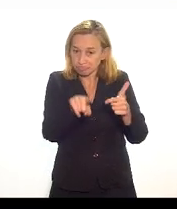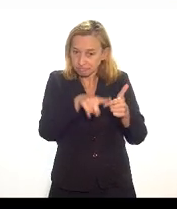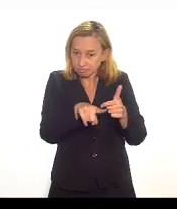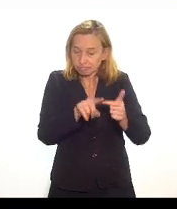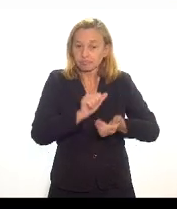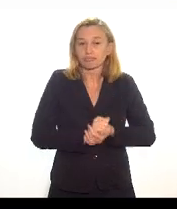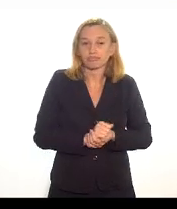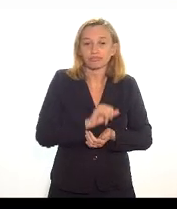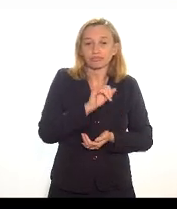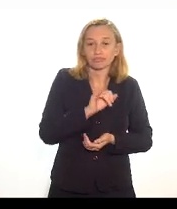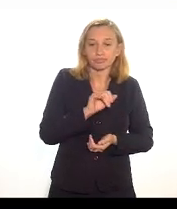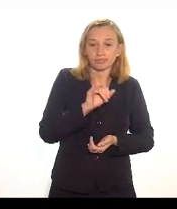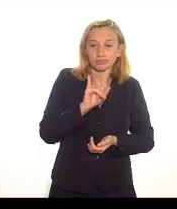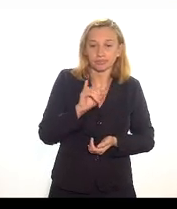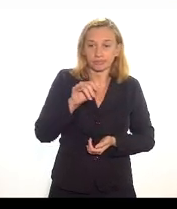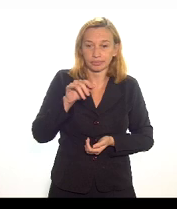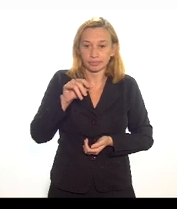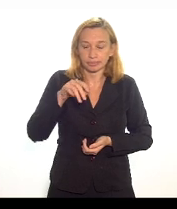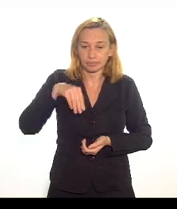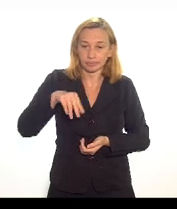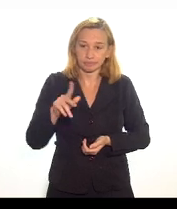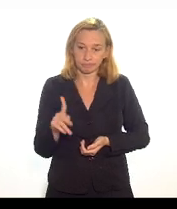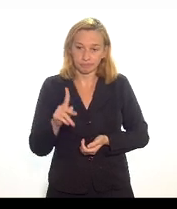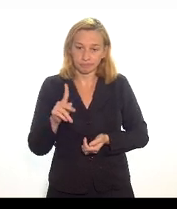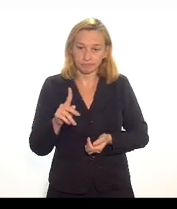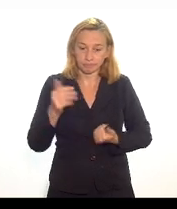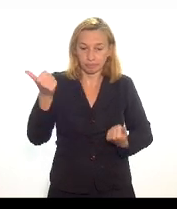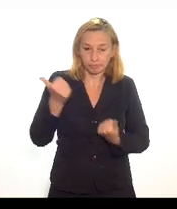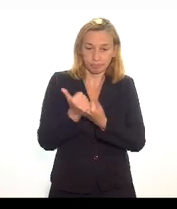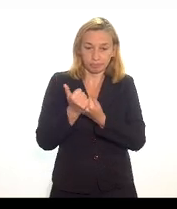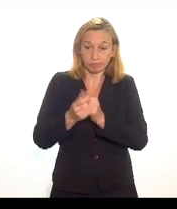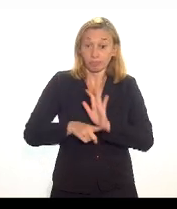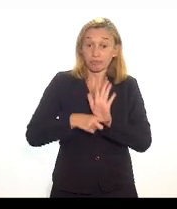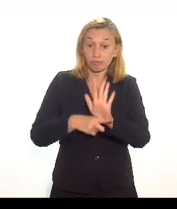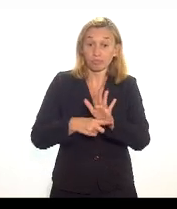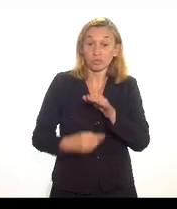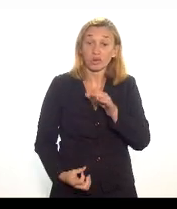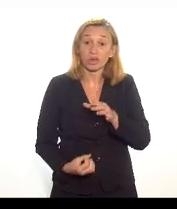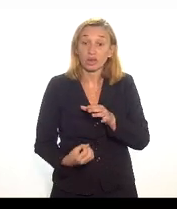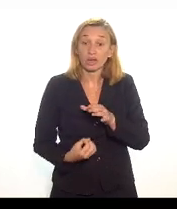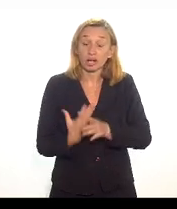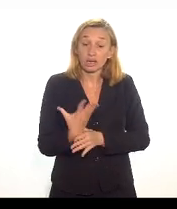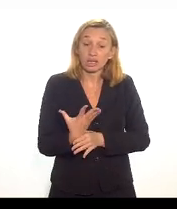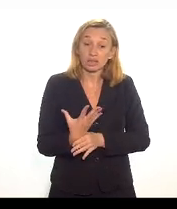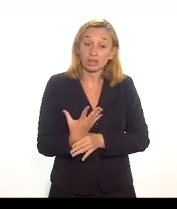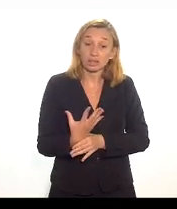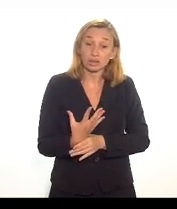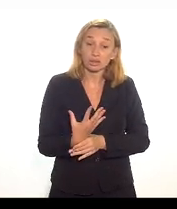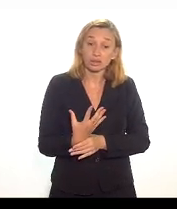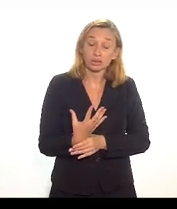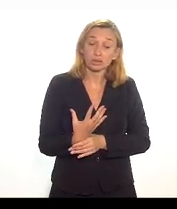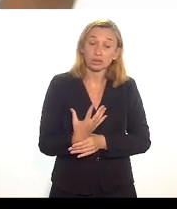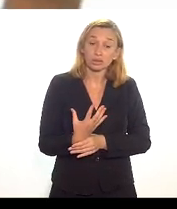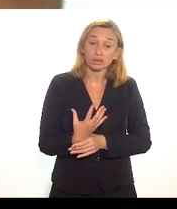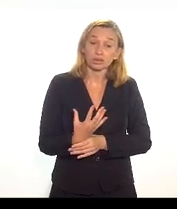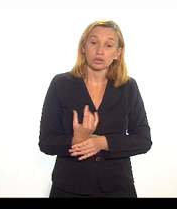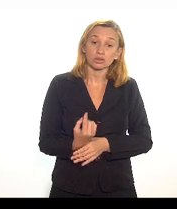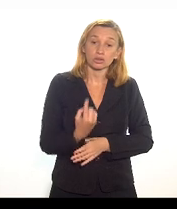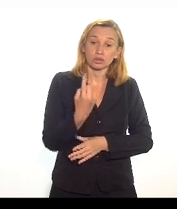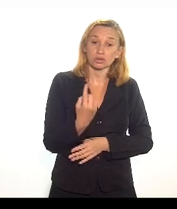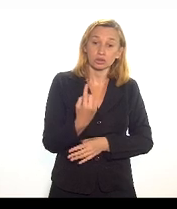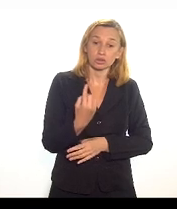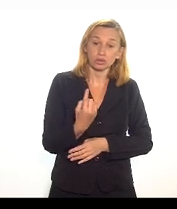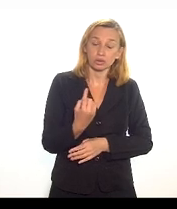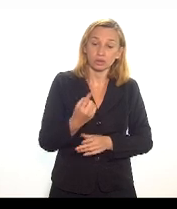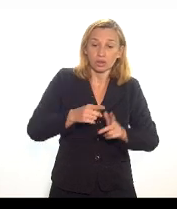o IBP deu todo o apoio e ajudou na construção de um normativo que a gente colocou ali, que é o